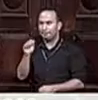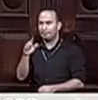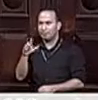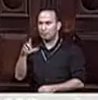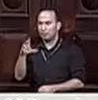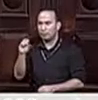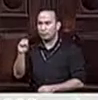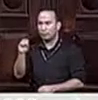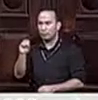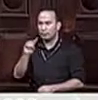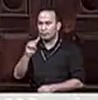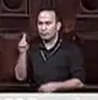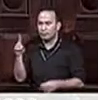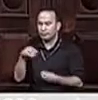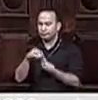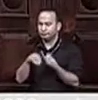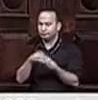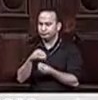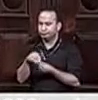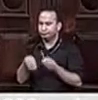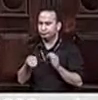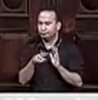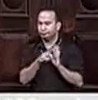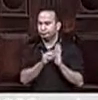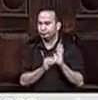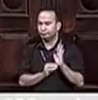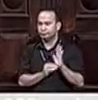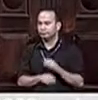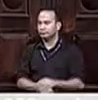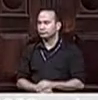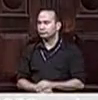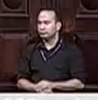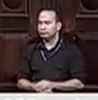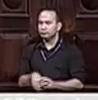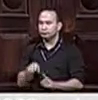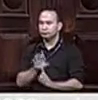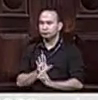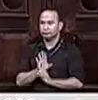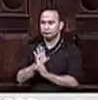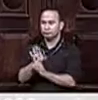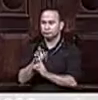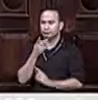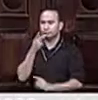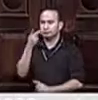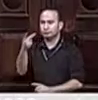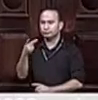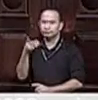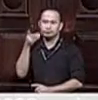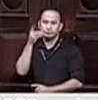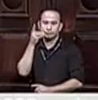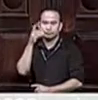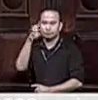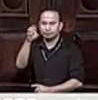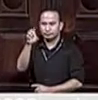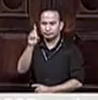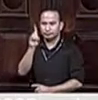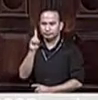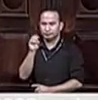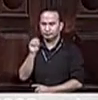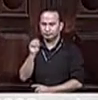não fazia parte da pauta, designou o deputado Edson